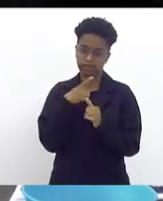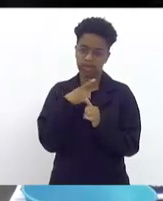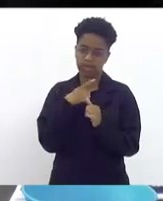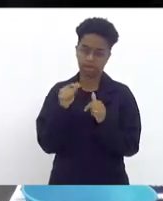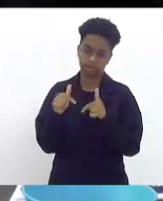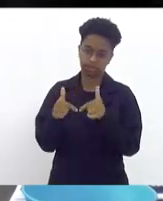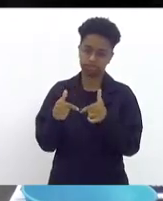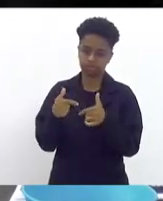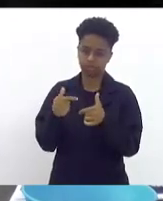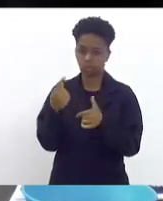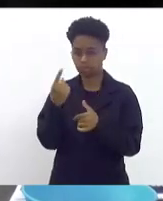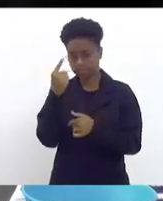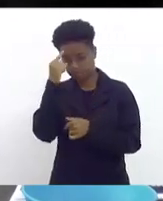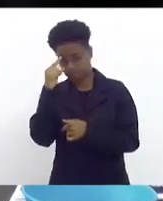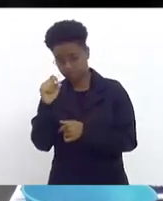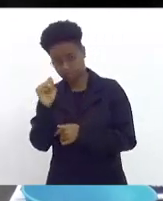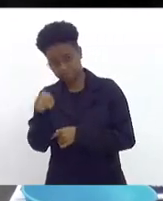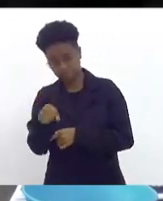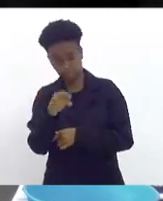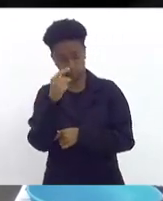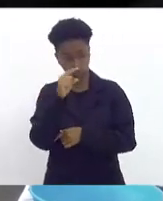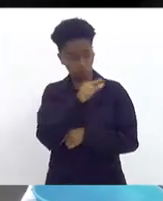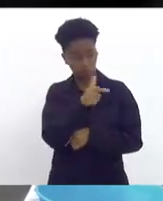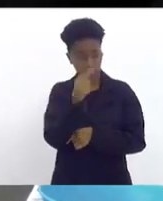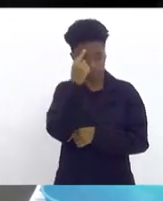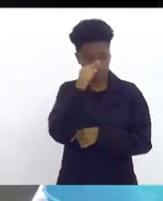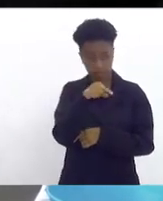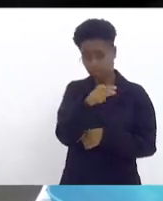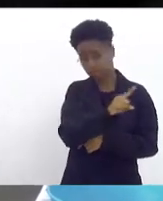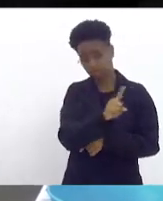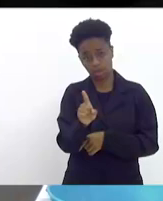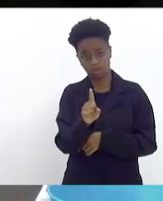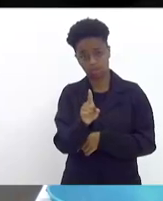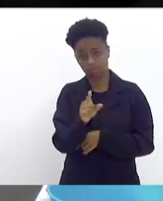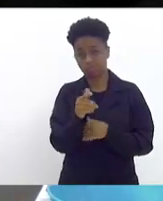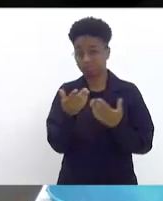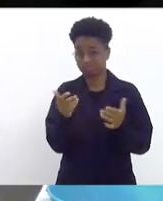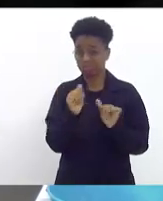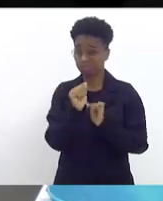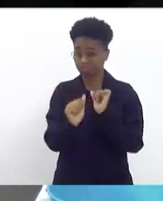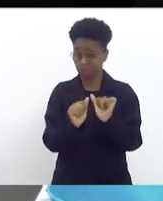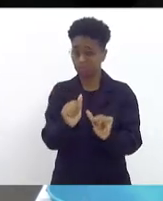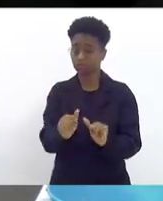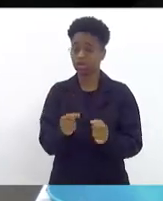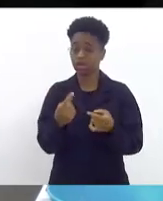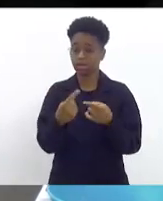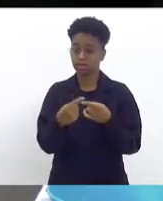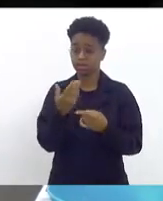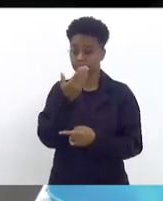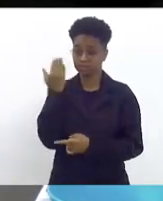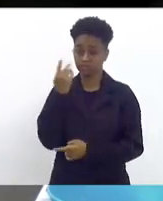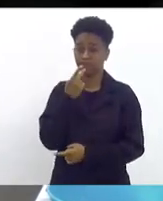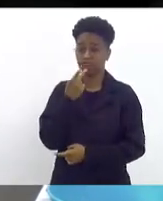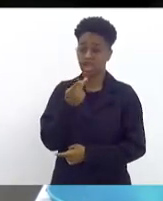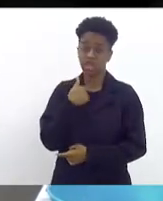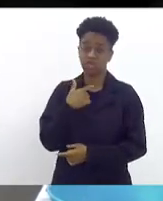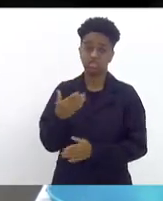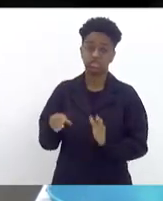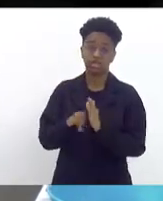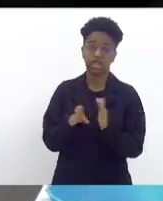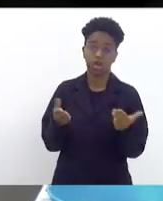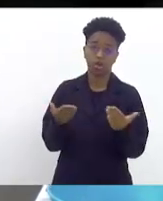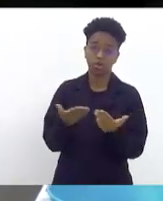outra não entendimentos assim eu já preferi pareceres aqui porque me disseram que eu era novata eu tava chegando agora